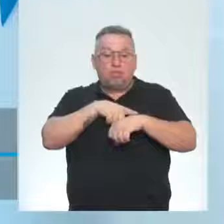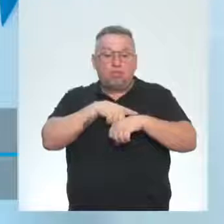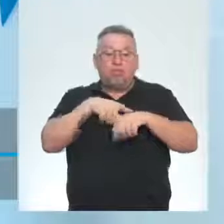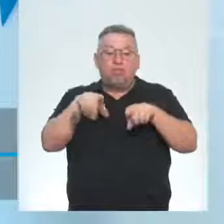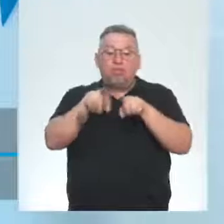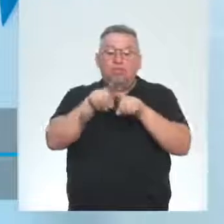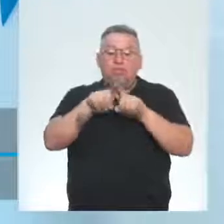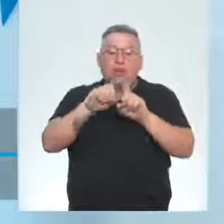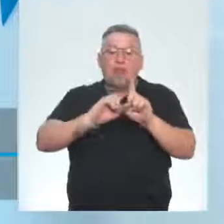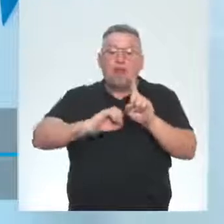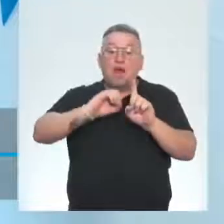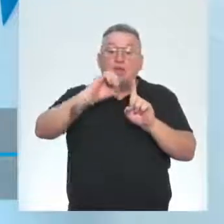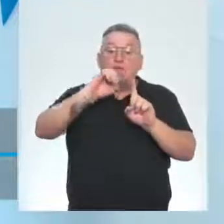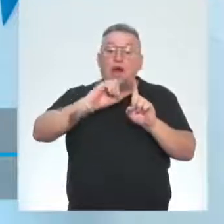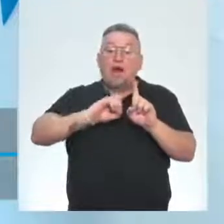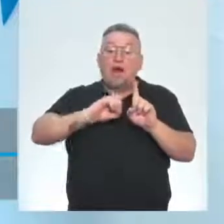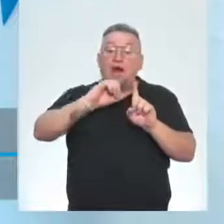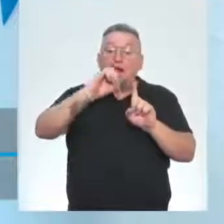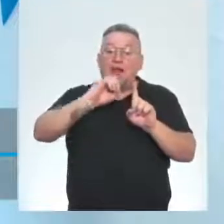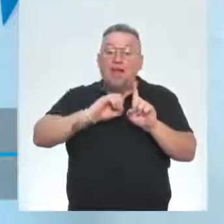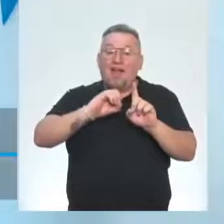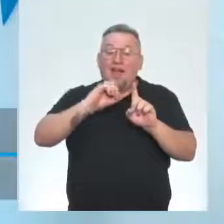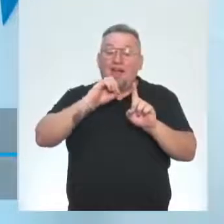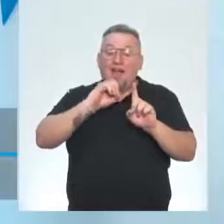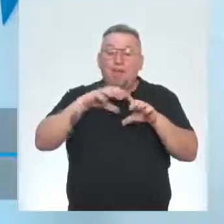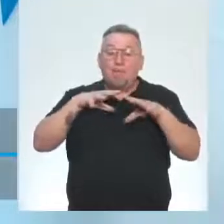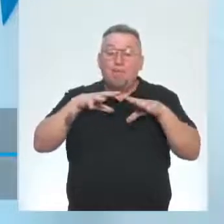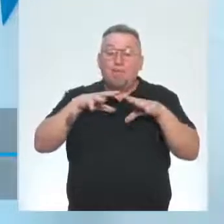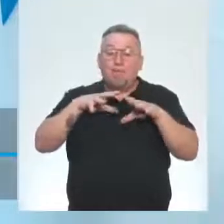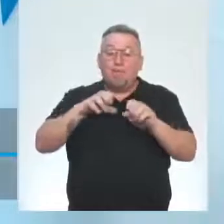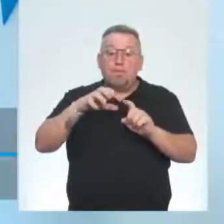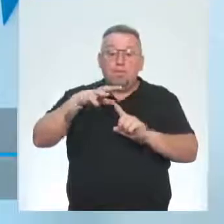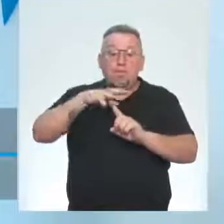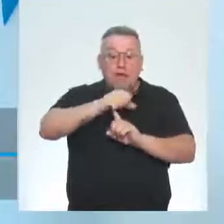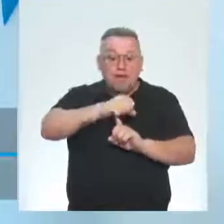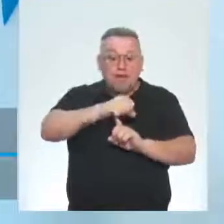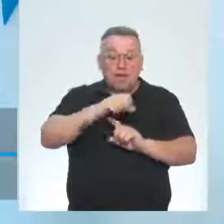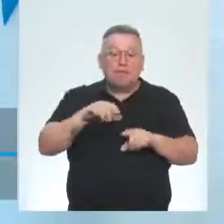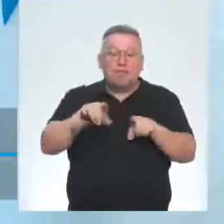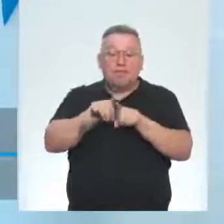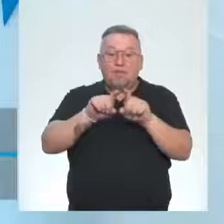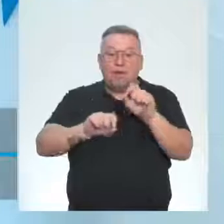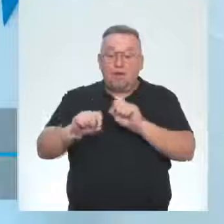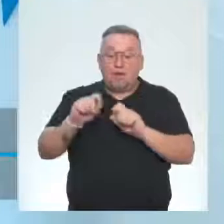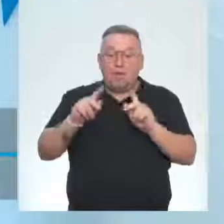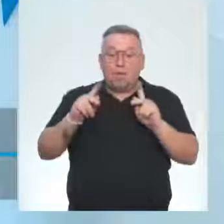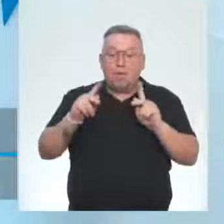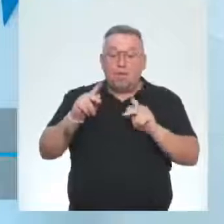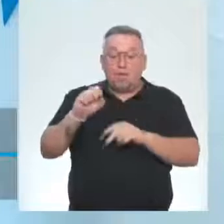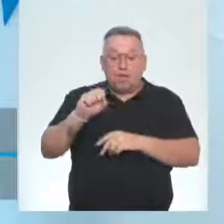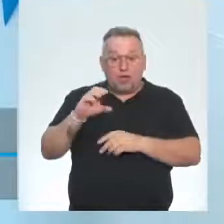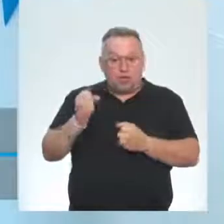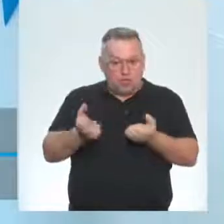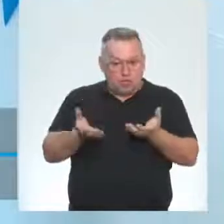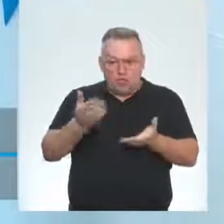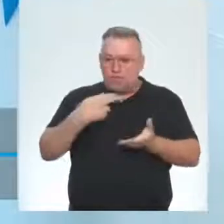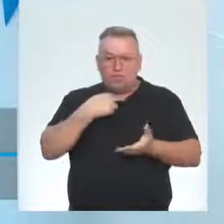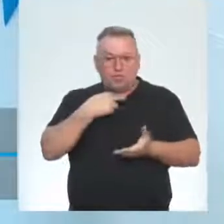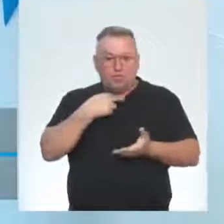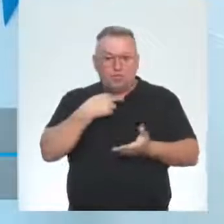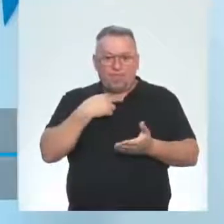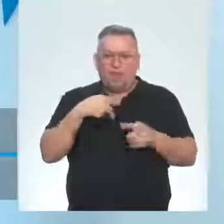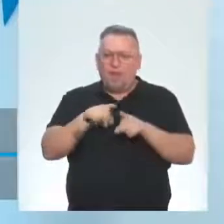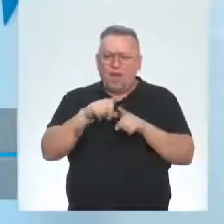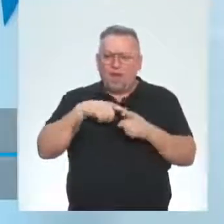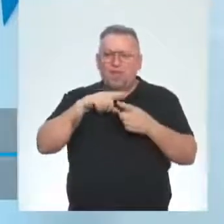a temperatura, nós falamos sobre massa, lembrando que a gente não pode confundir massa com peso, né? Então a gente já percebeu que nós temos